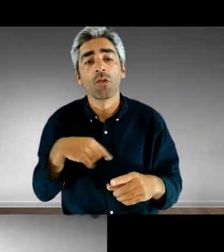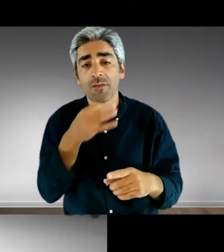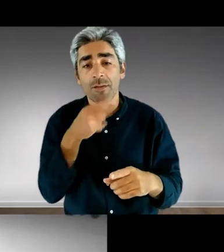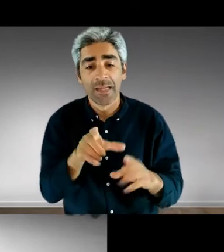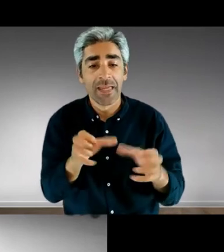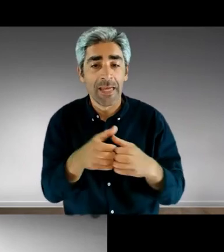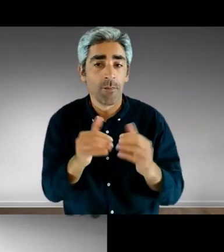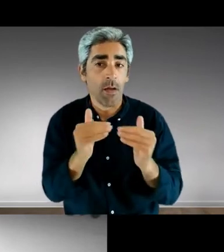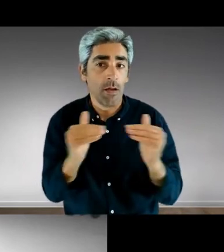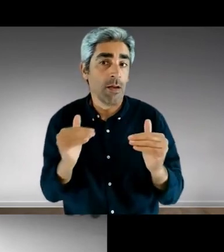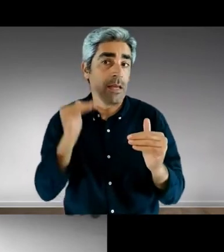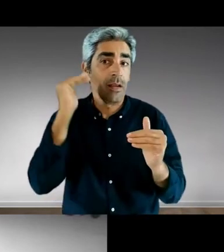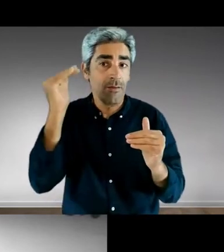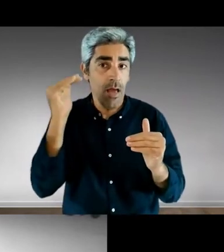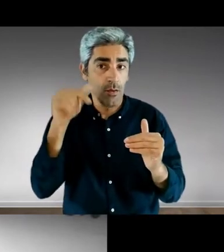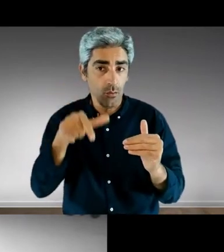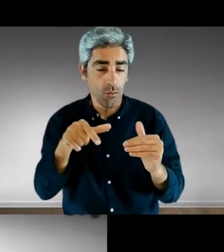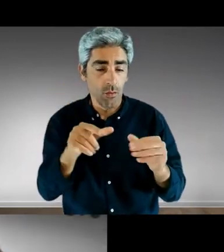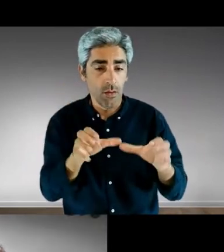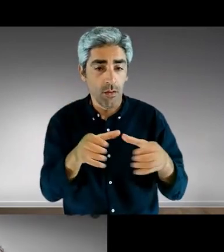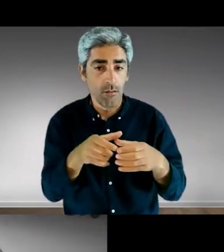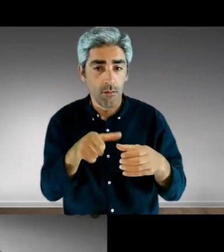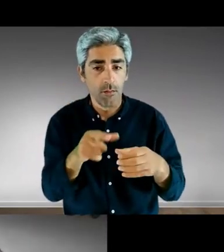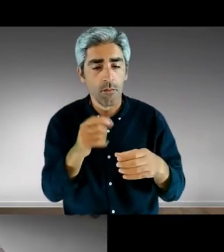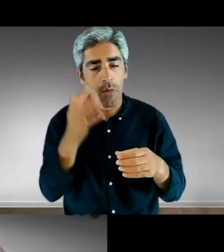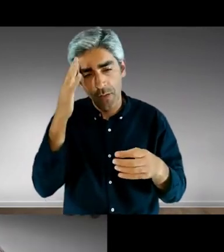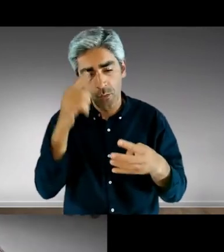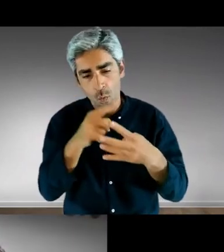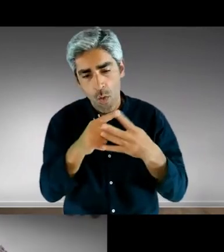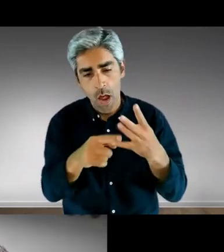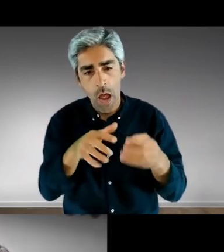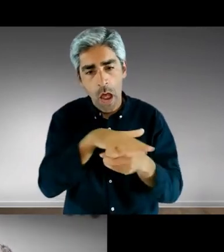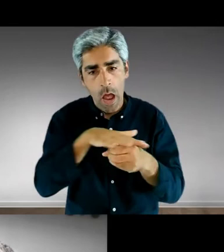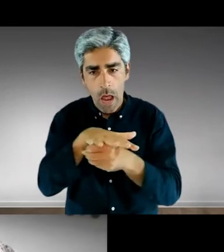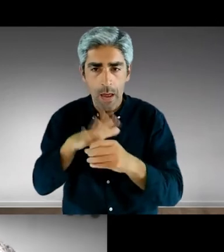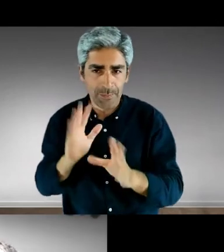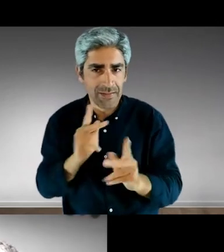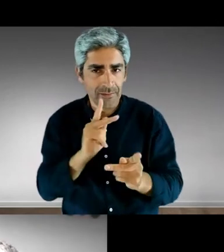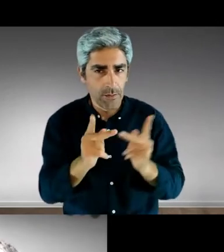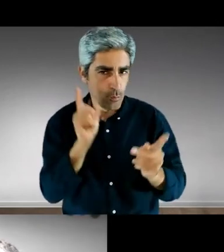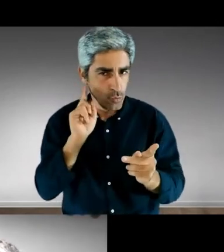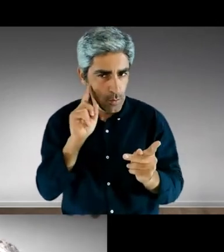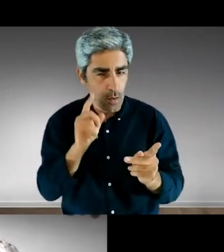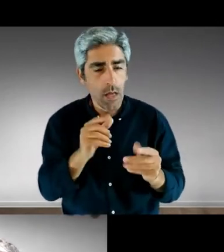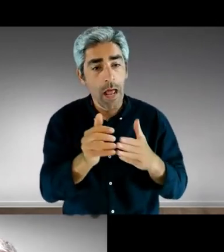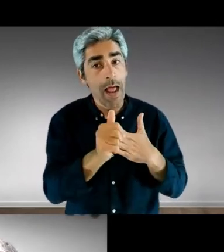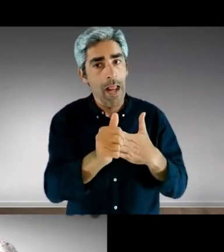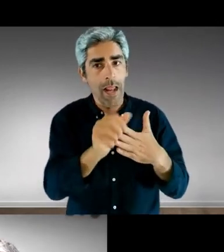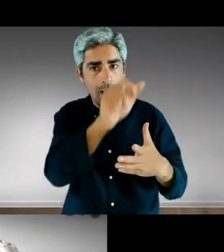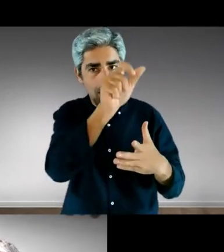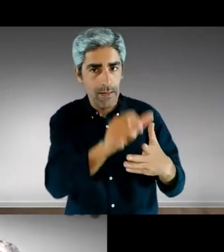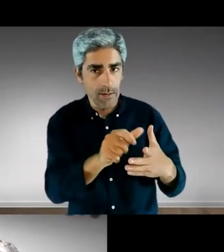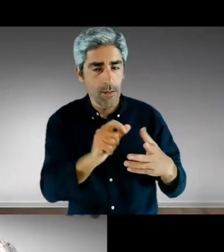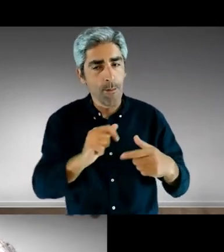aqui 4, pelo menos, mega áreas que me parece que são importantes nós avaliar. O líder, no sentido de avaliar-se a